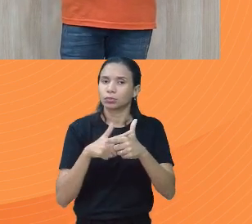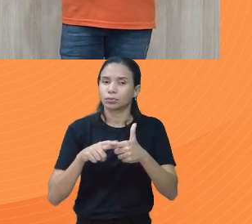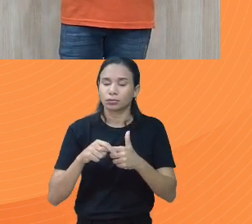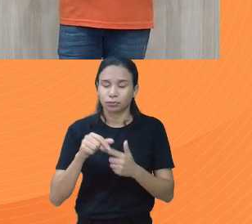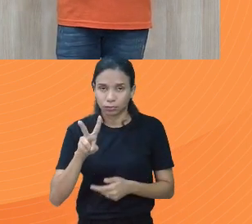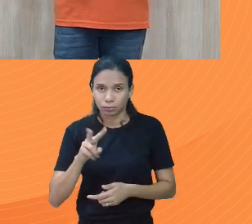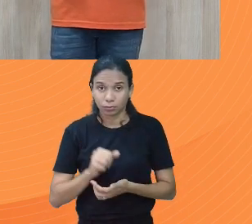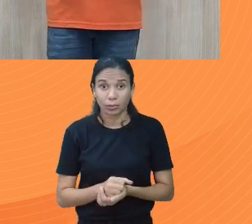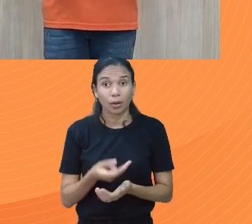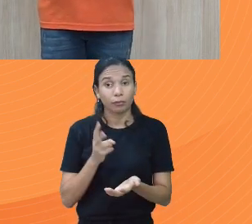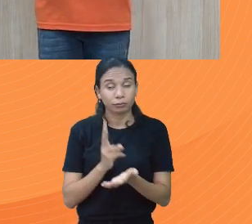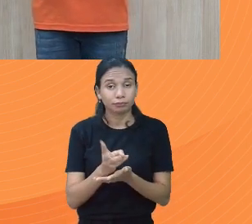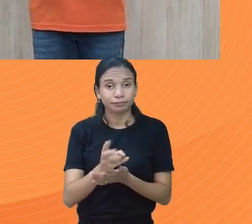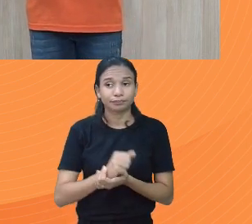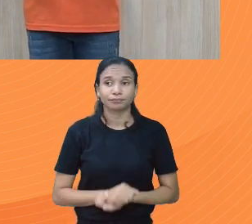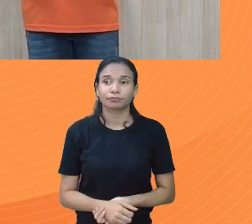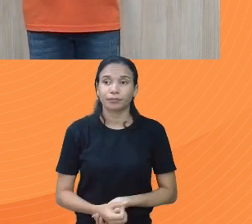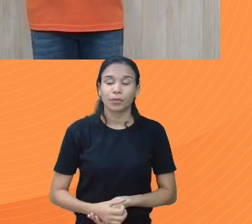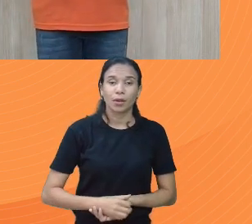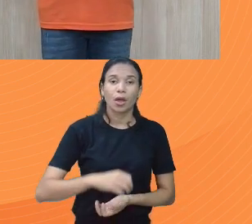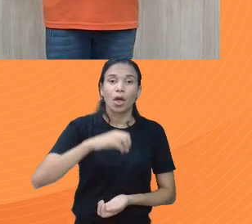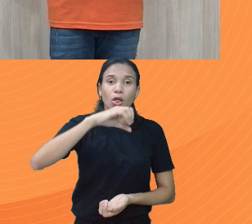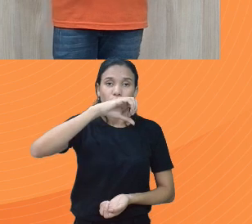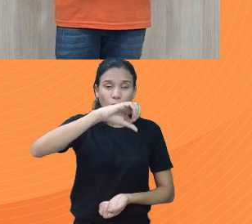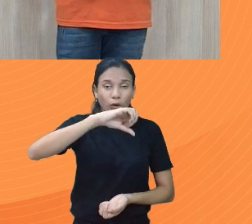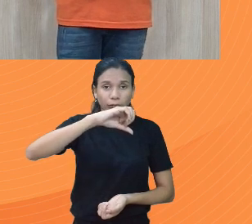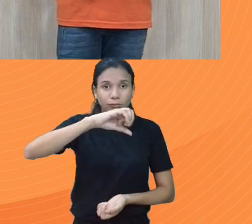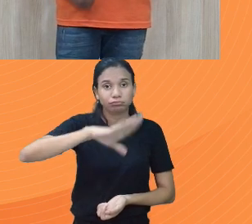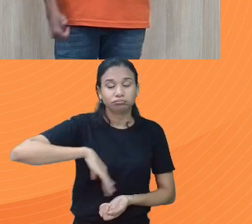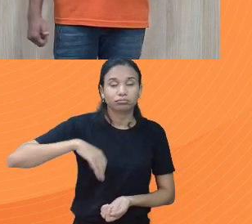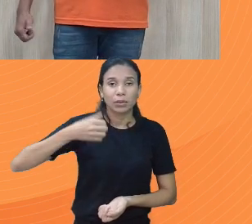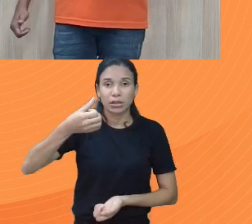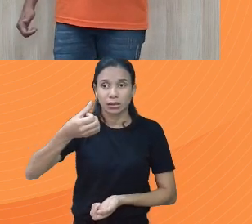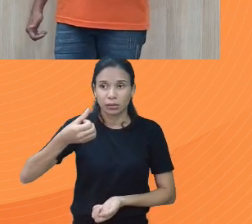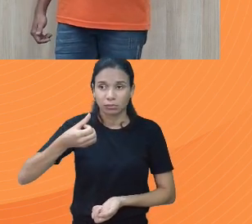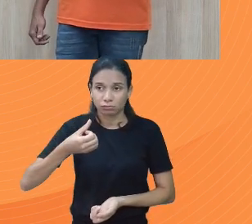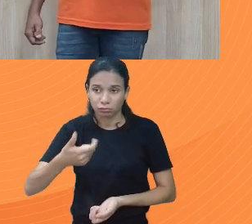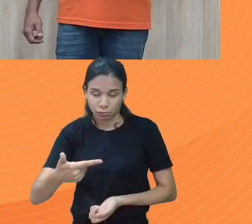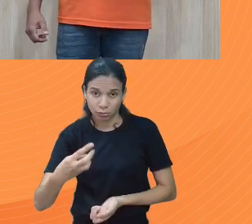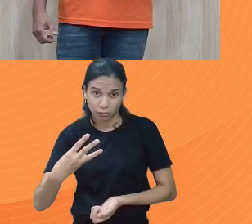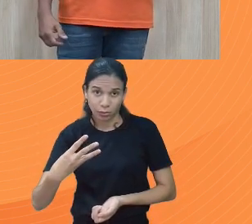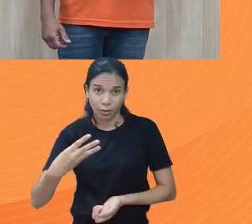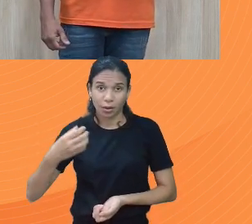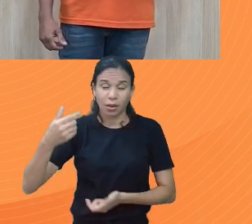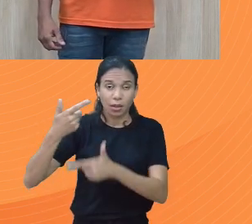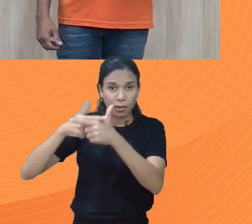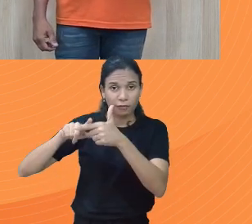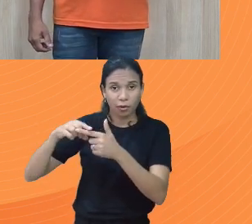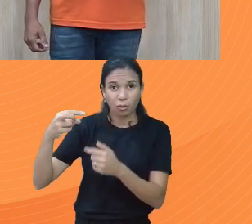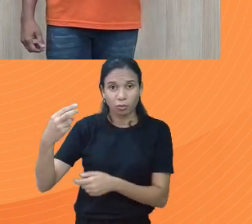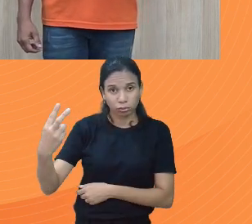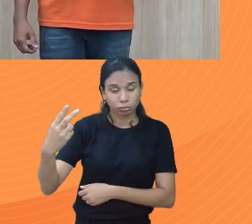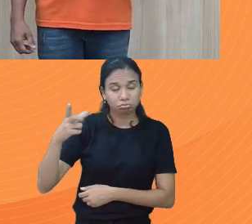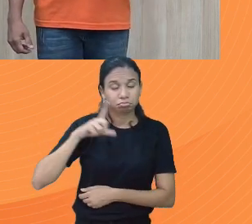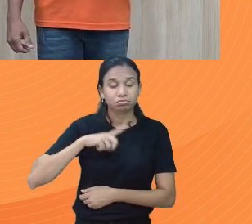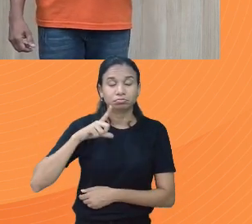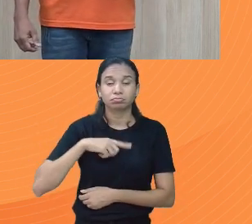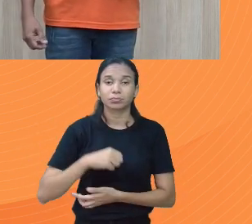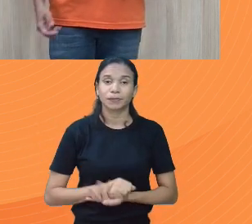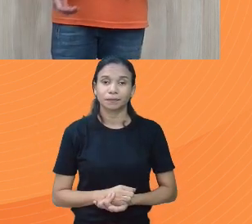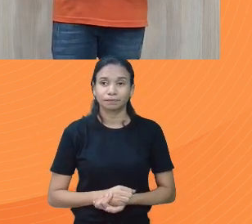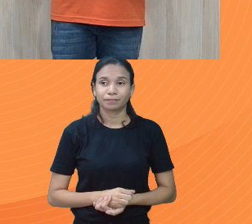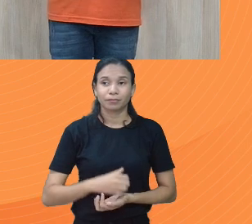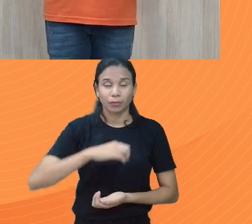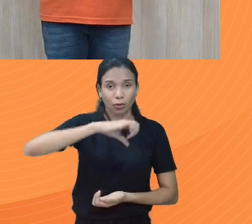2. Então, eu vou dividir o 6 por 2 e mais uma vez vou repetir o 9. E aí eu fico com o 9 e o